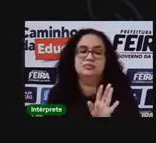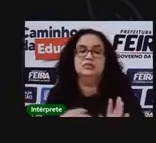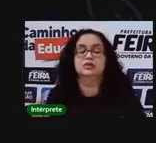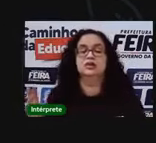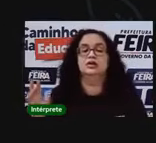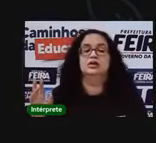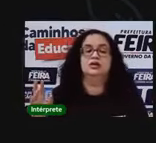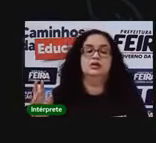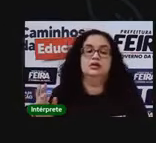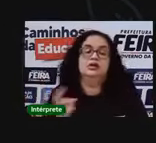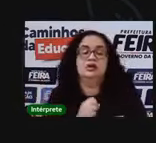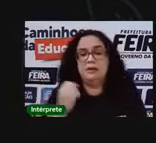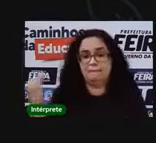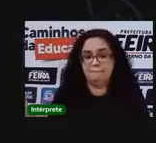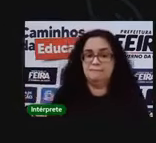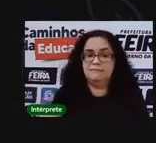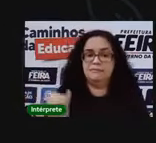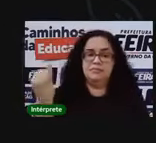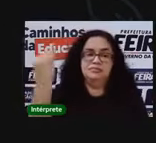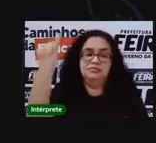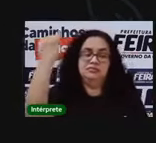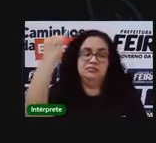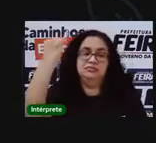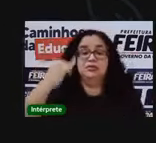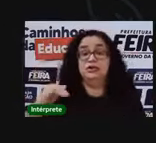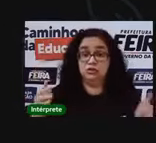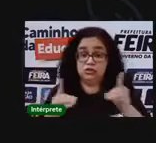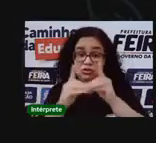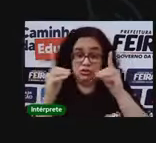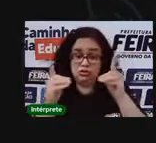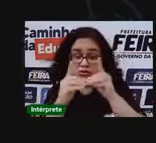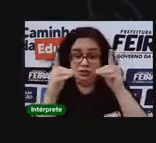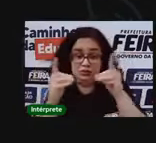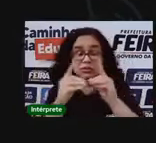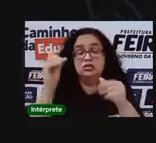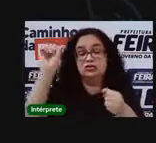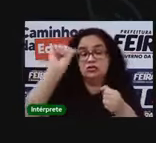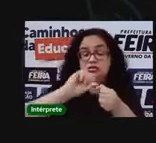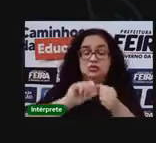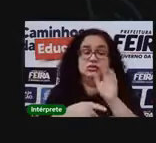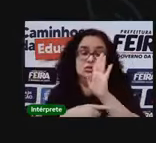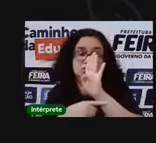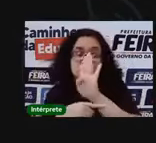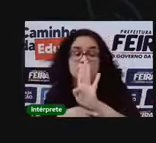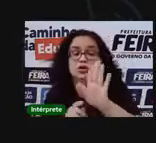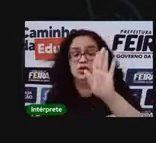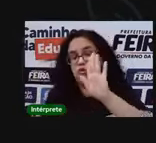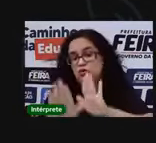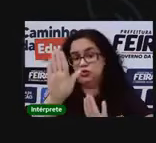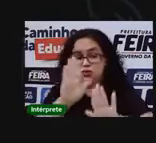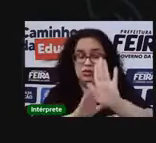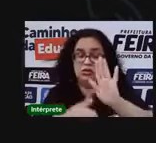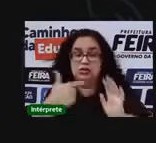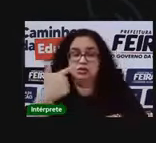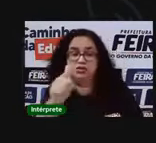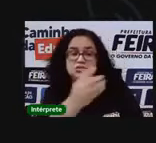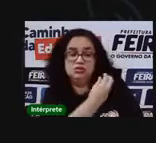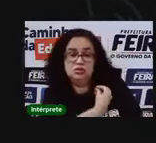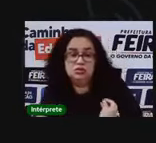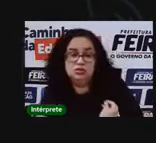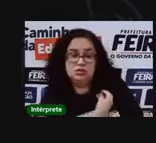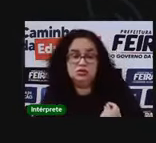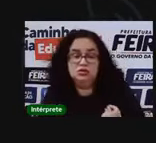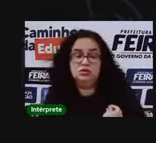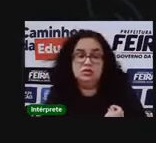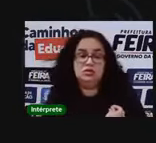mais importante dinâmica que a gente pode criar de solidariedade agora, cuidar da nossa vida e cuidar da vida do outro,